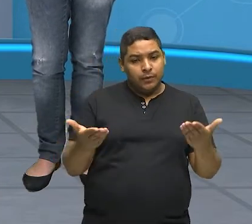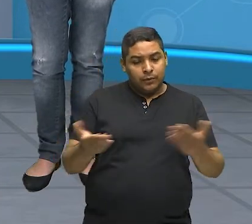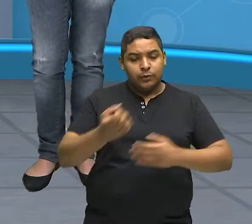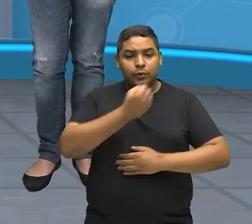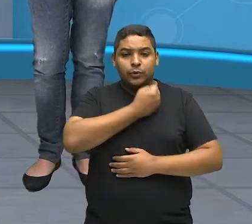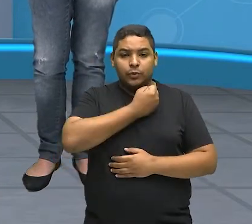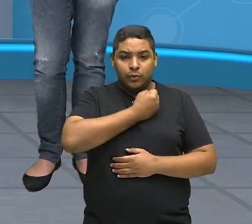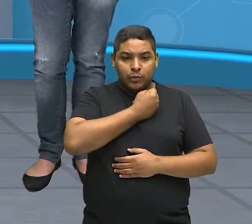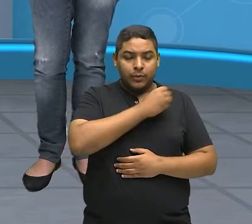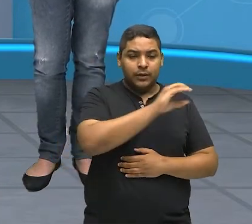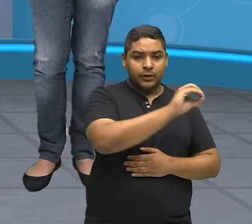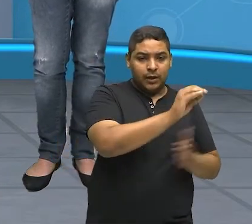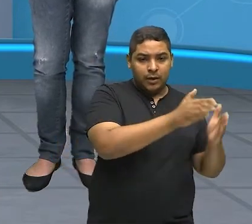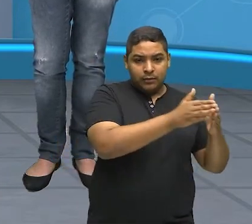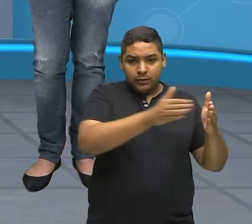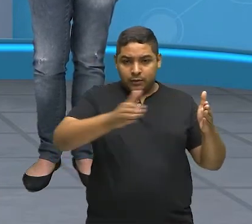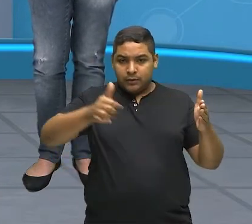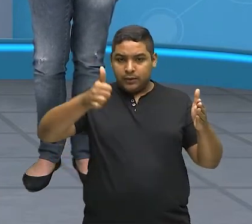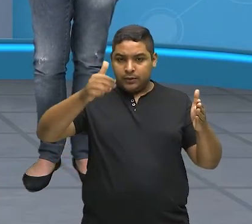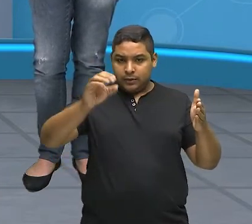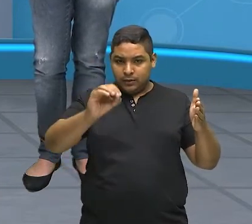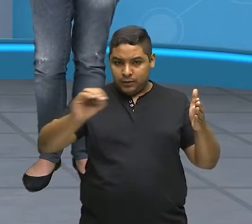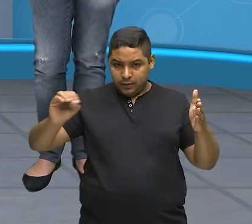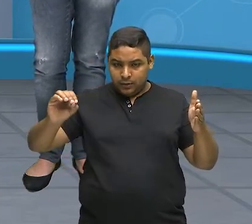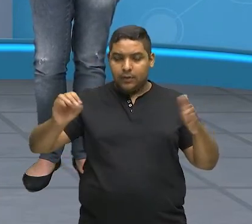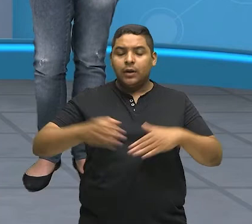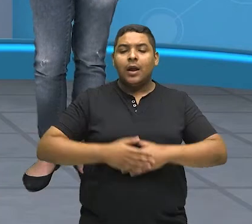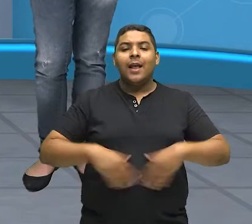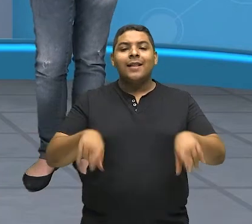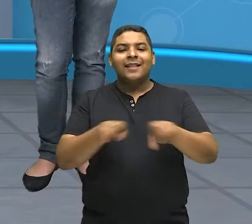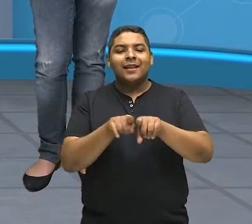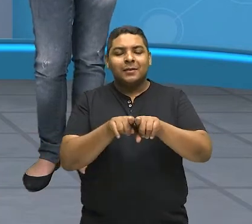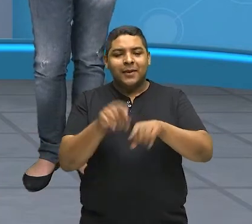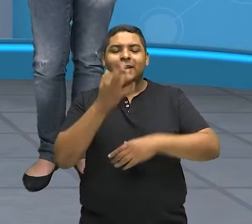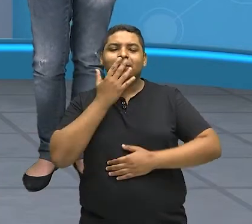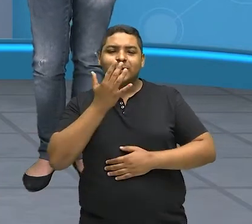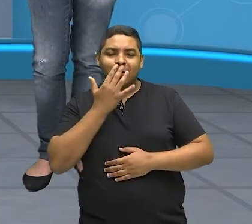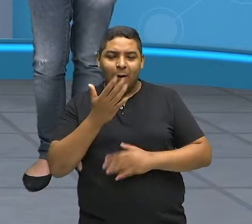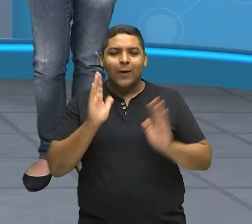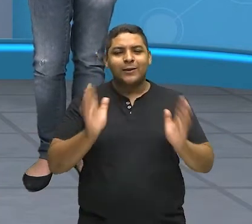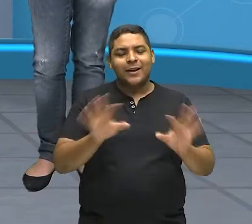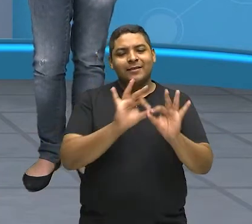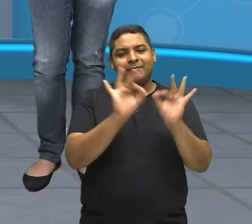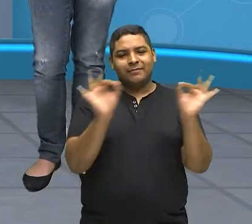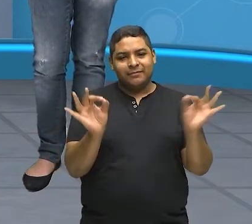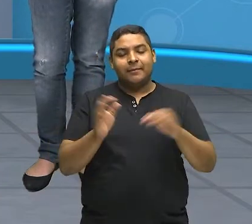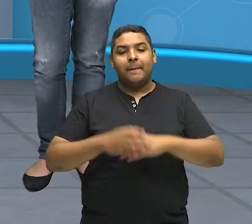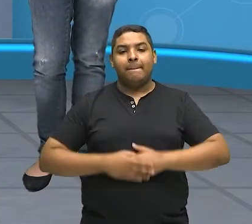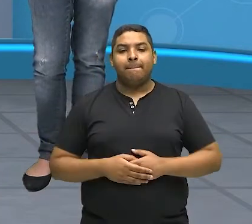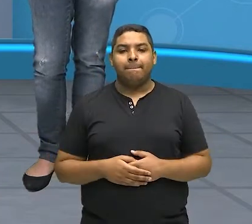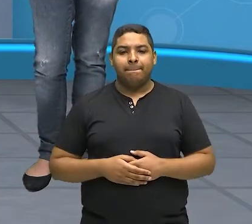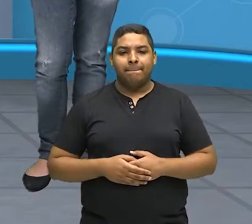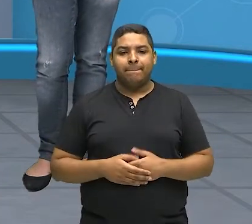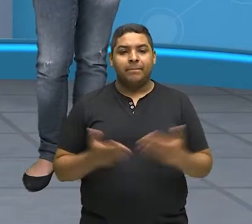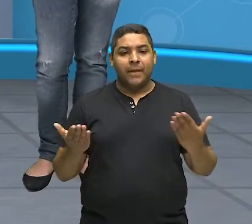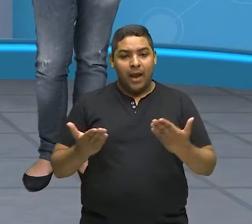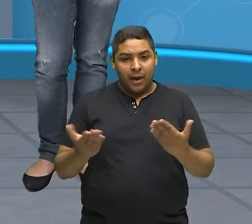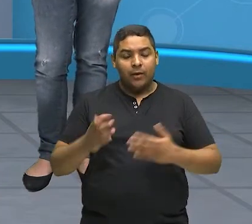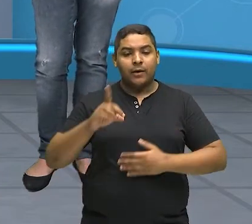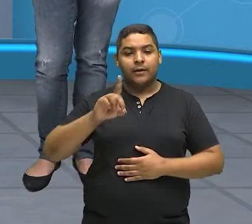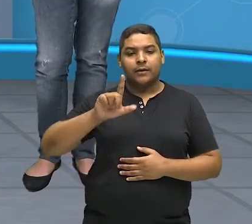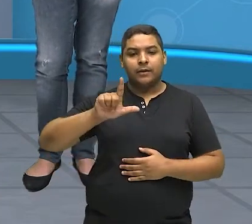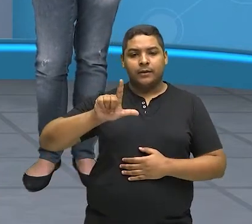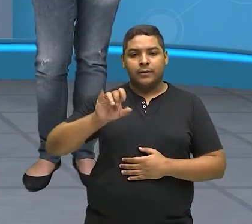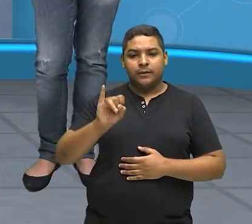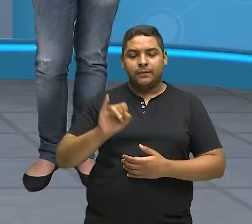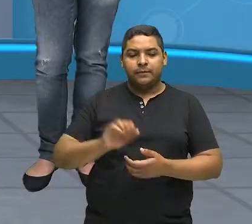de 0 a 100. E também as colors, como a gente acabou de acompanhar. Agora eu quero que vocês vejam comigo a nossa